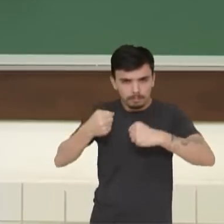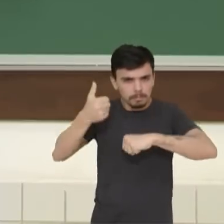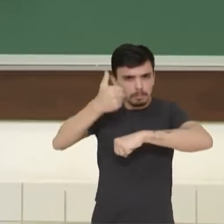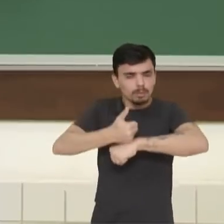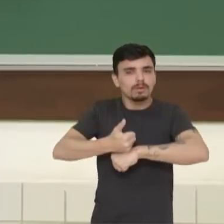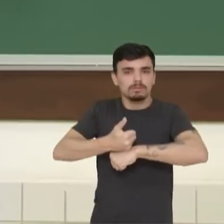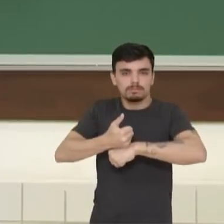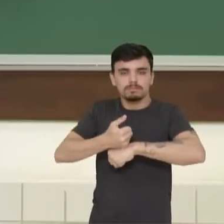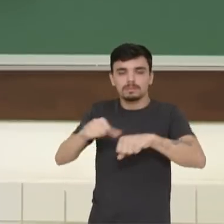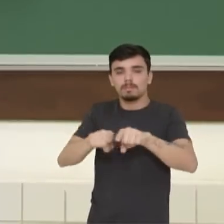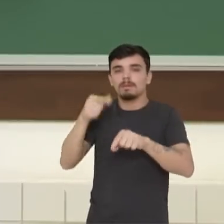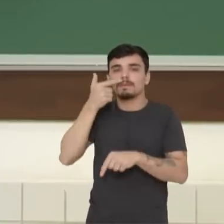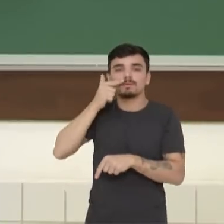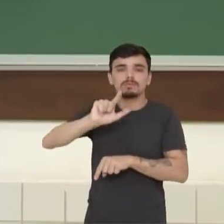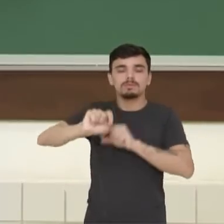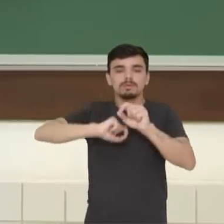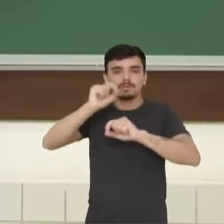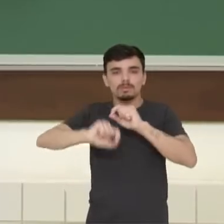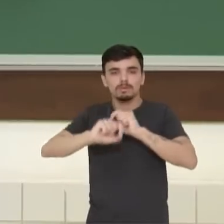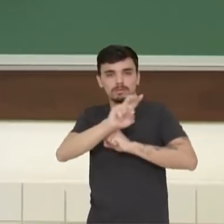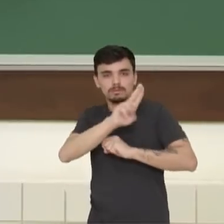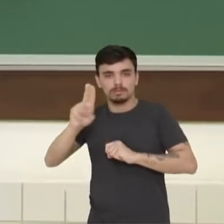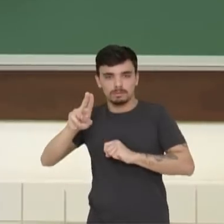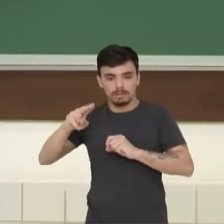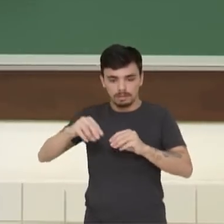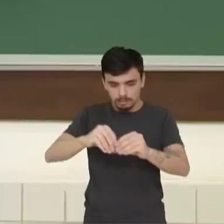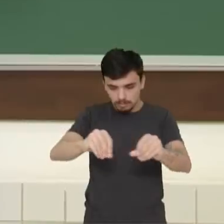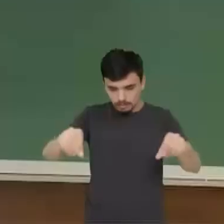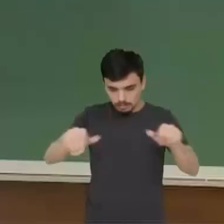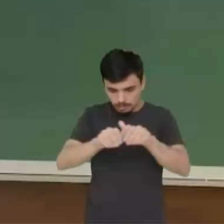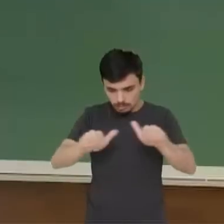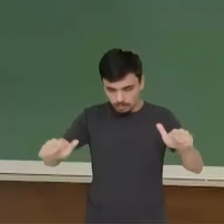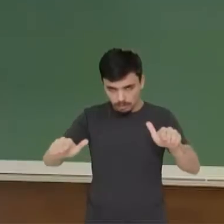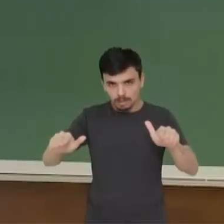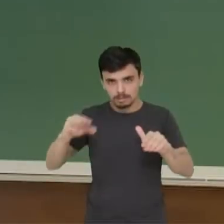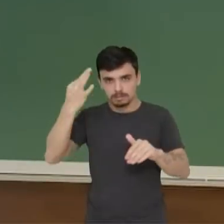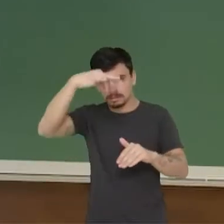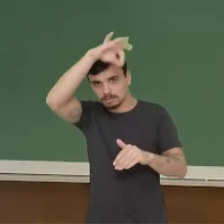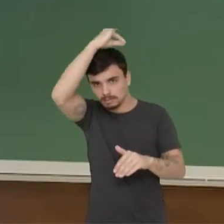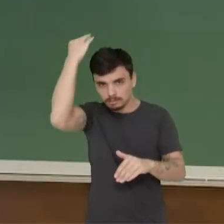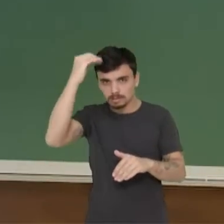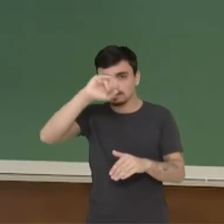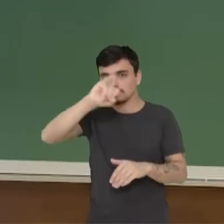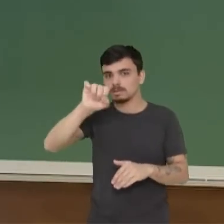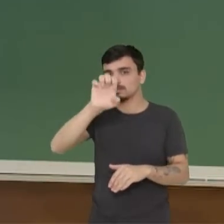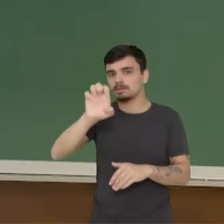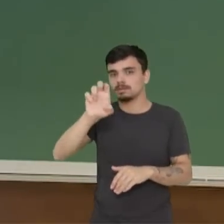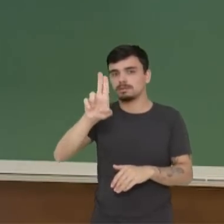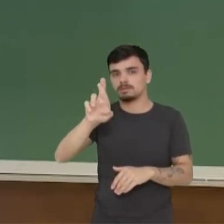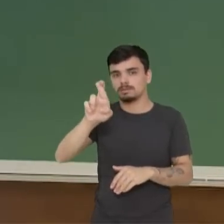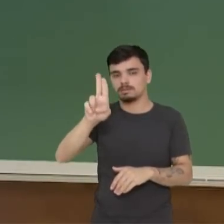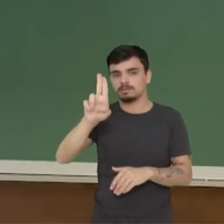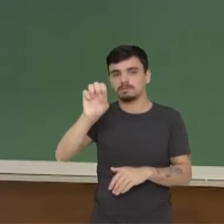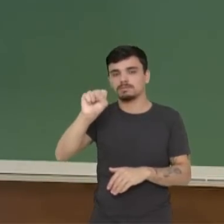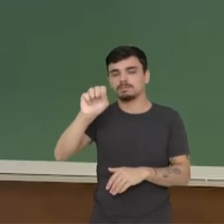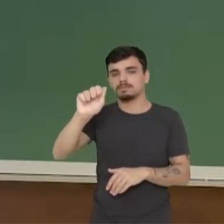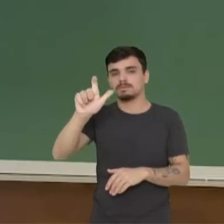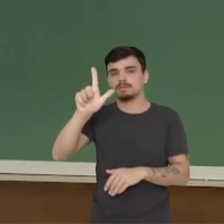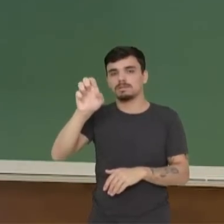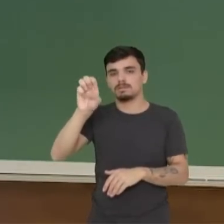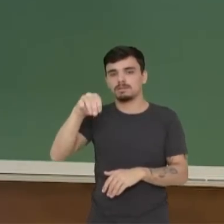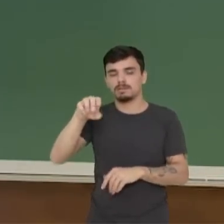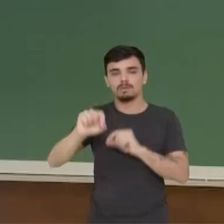para tentar reconquistar a chamada Terra Santa, Jerusalém, dos turcos que